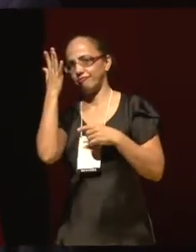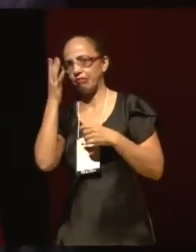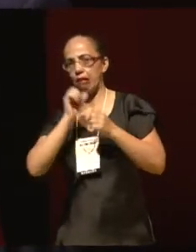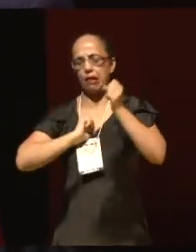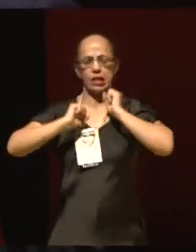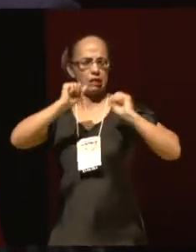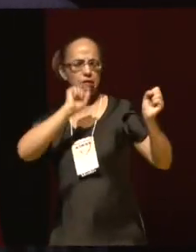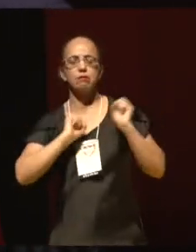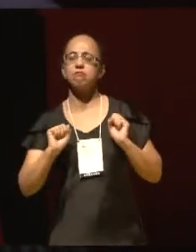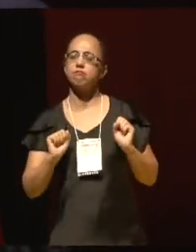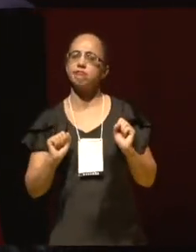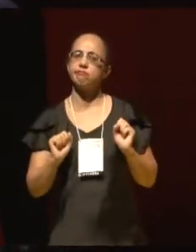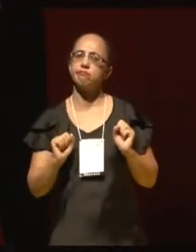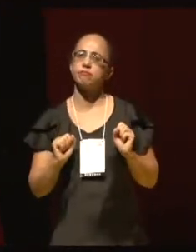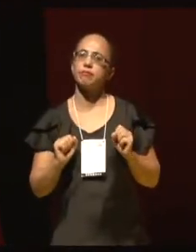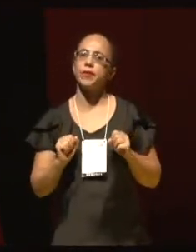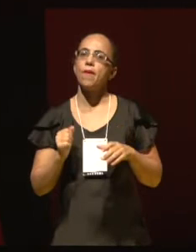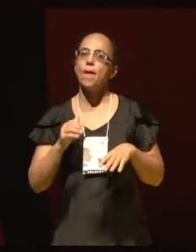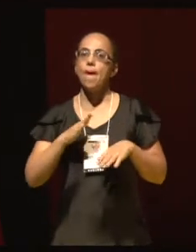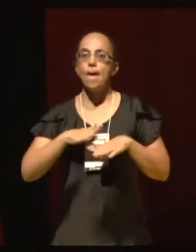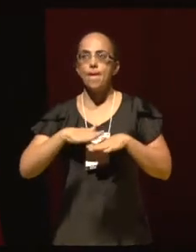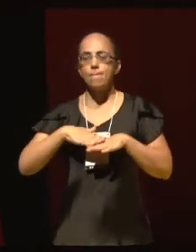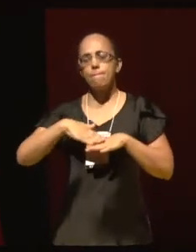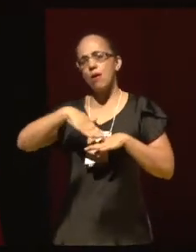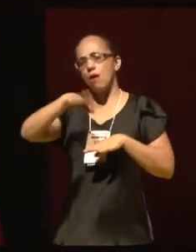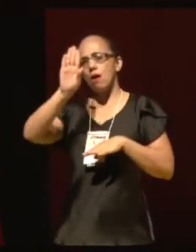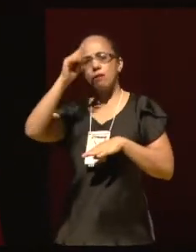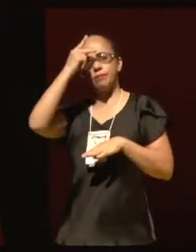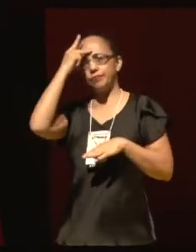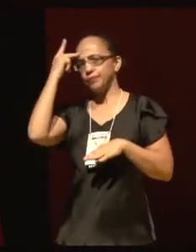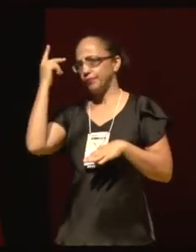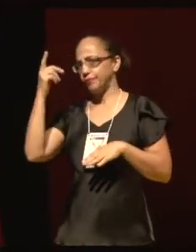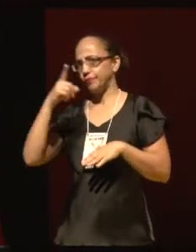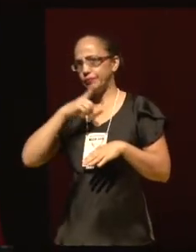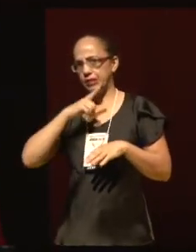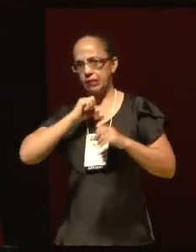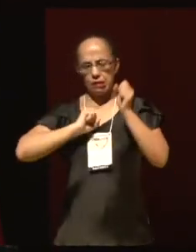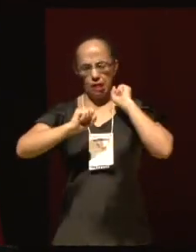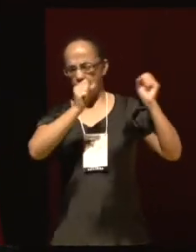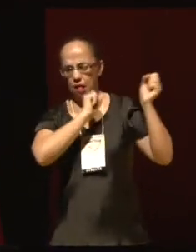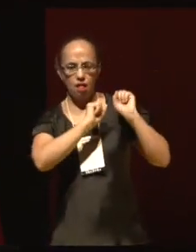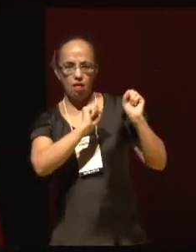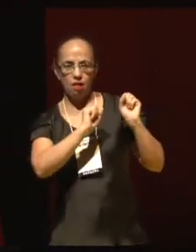A maioria de pessoas reage, não age.